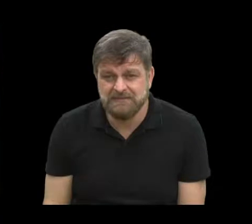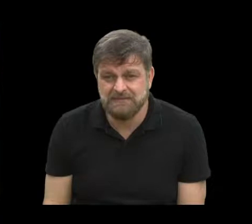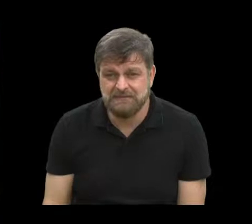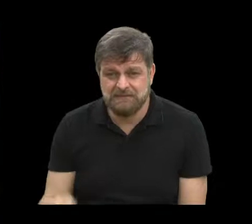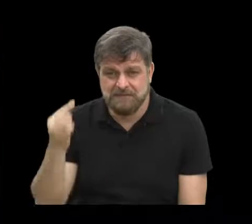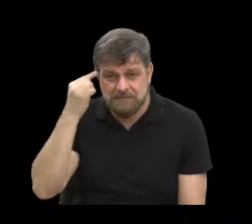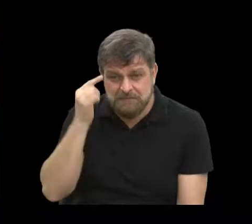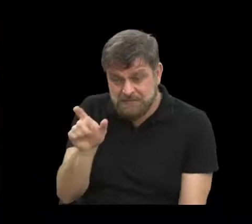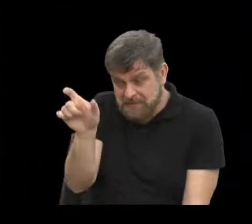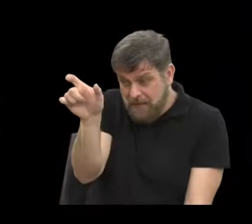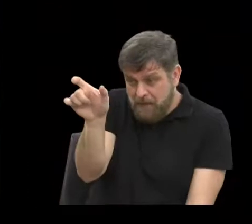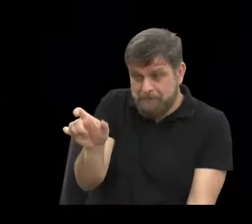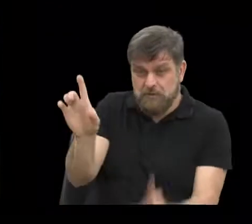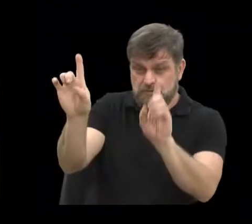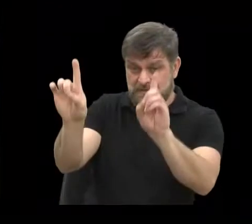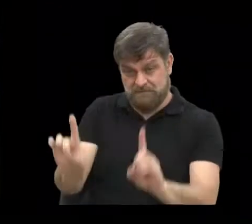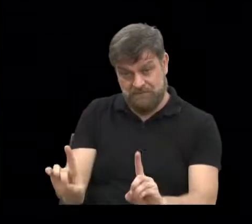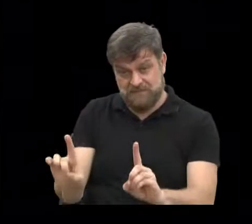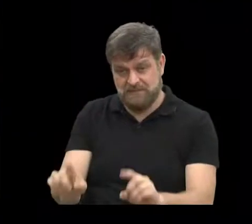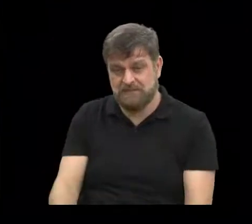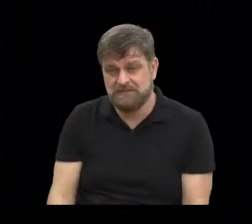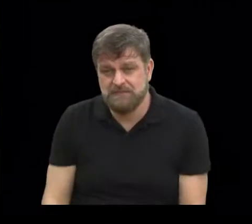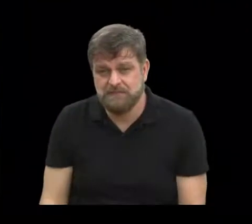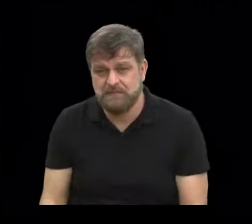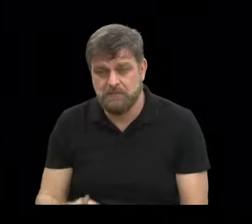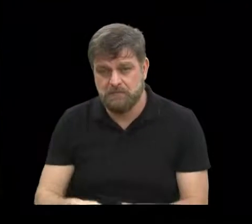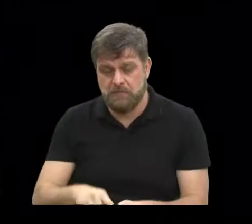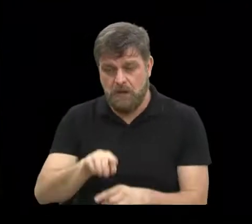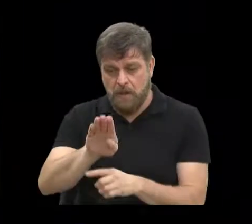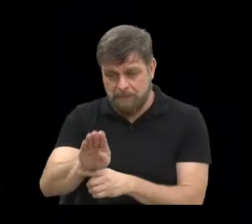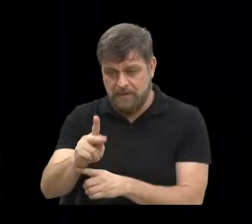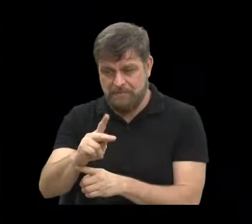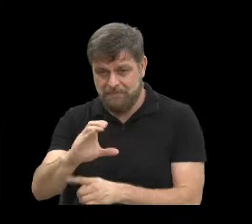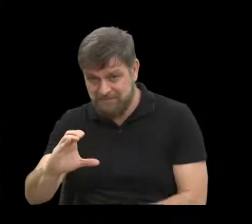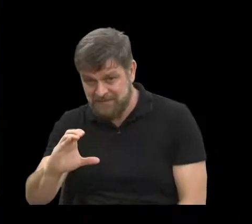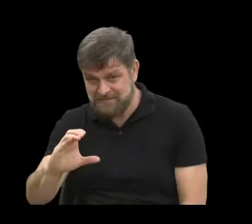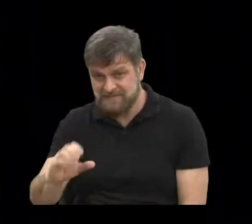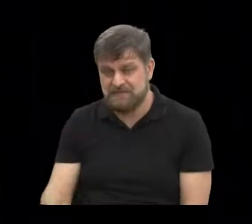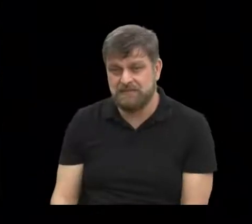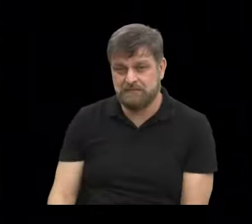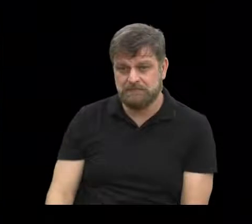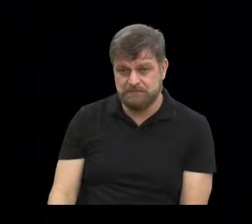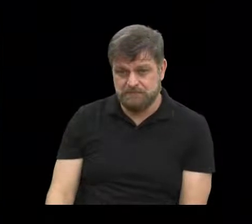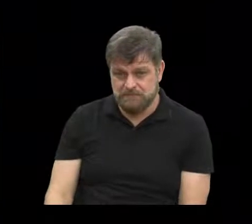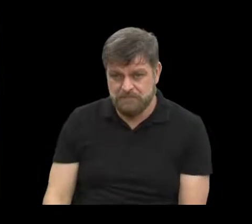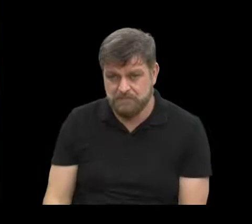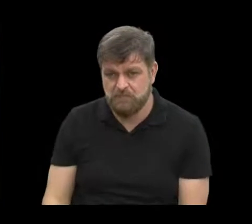à pessoa com deficiência, tá? O BPC de na regra geral,